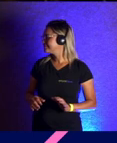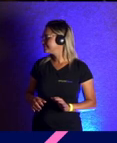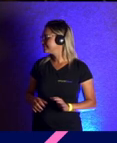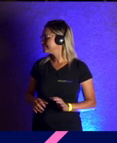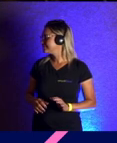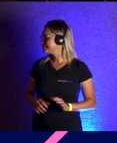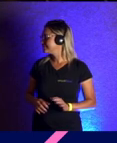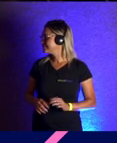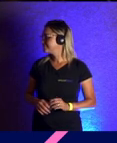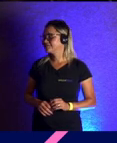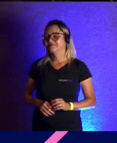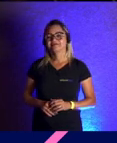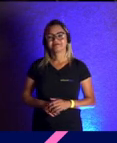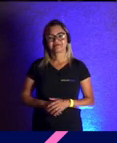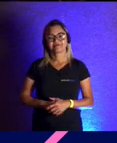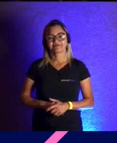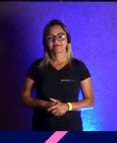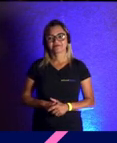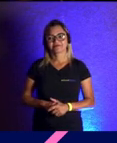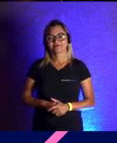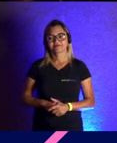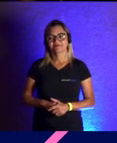Do Henry Kissinger.